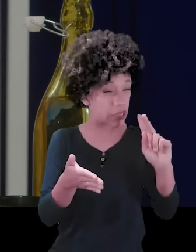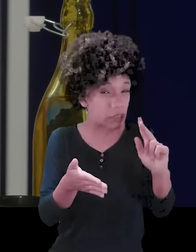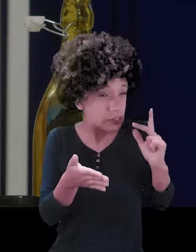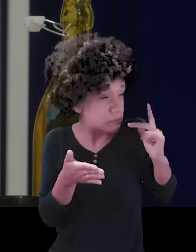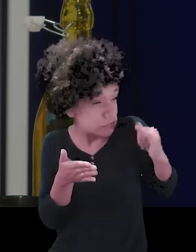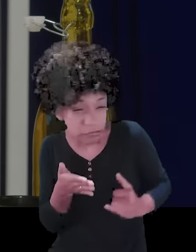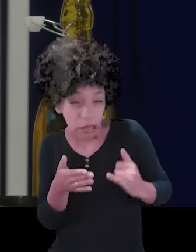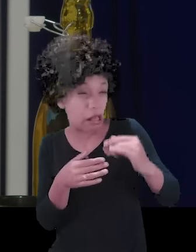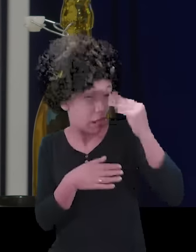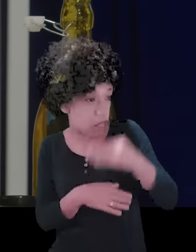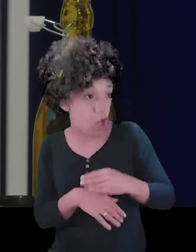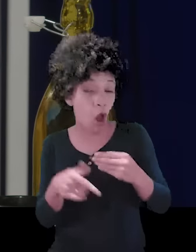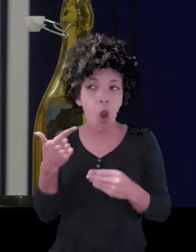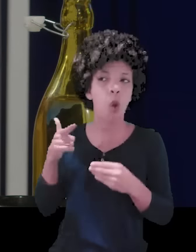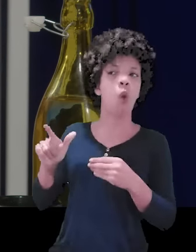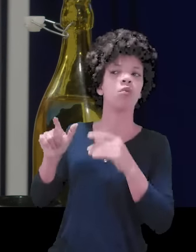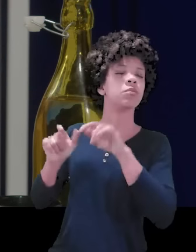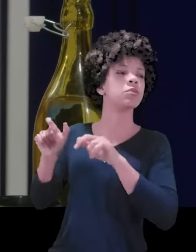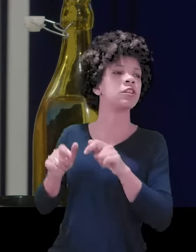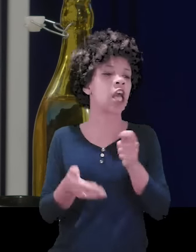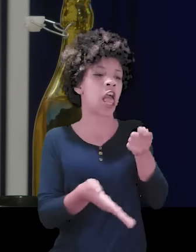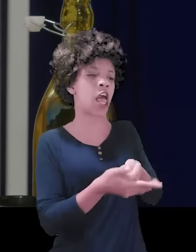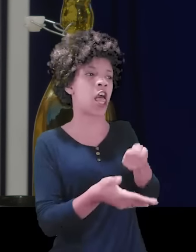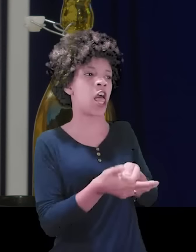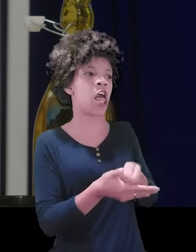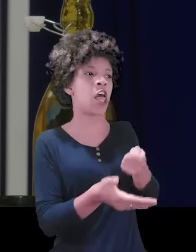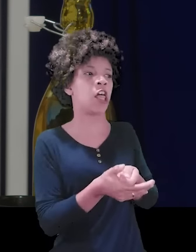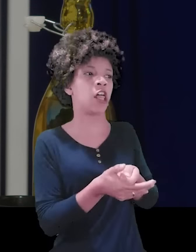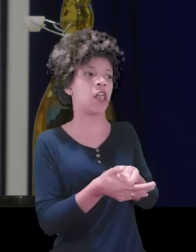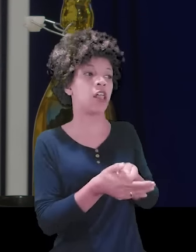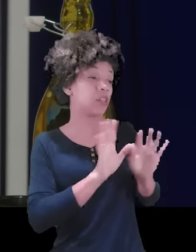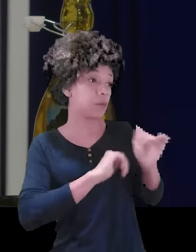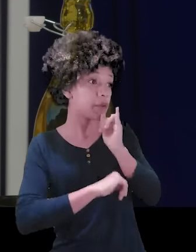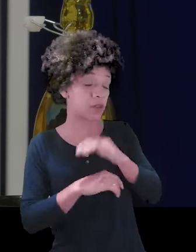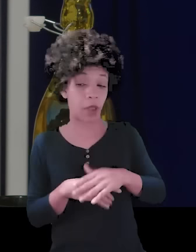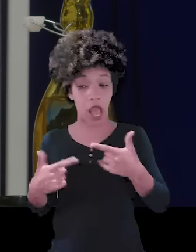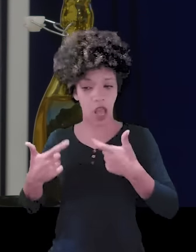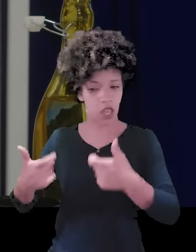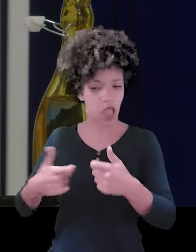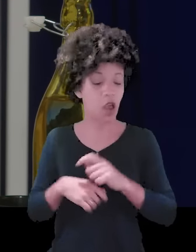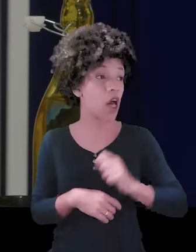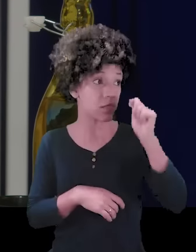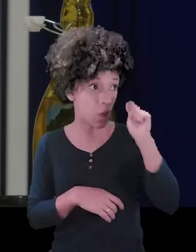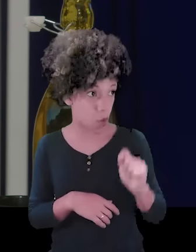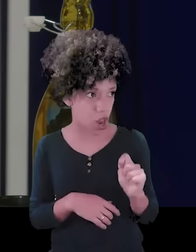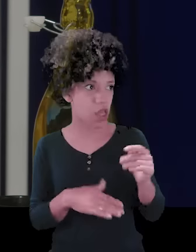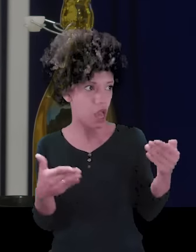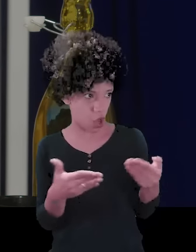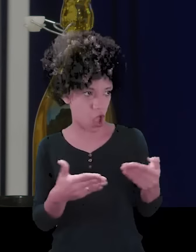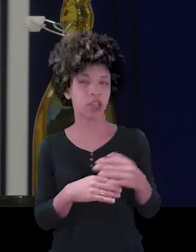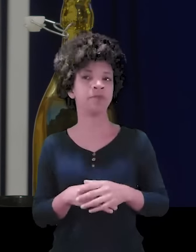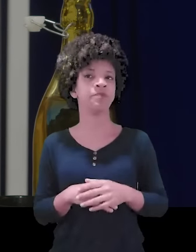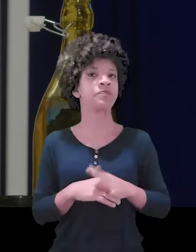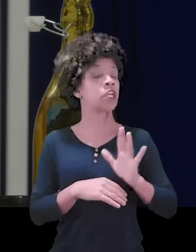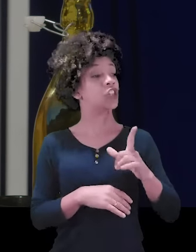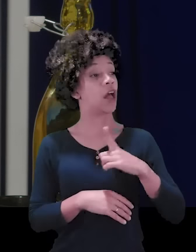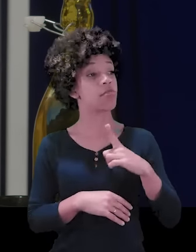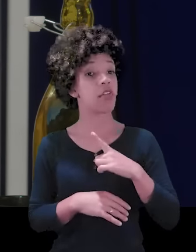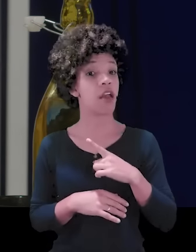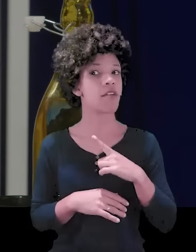por alguma coisa vai ter um outro ser humano explorando essa pessoa por alguma coisa então precisa para a guerra na Ucrânia agora já